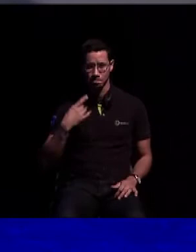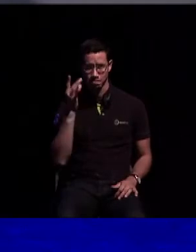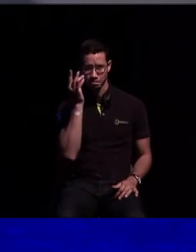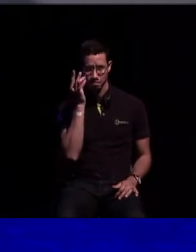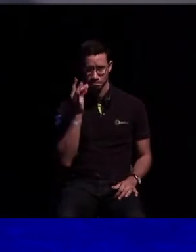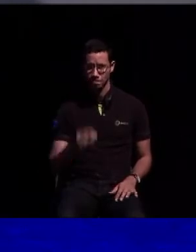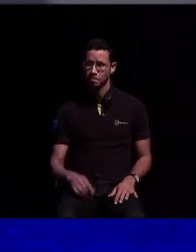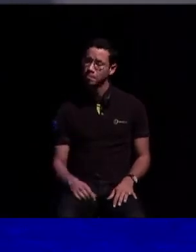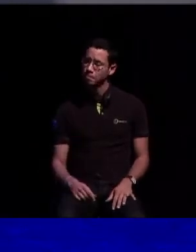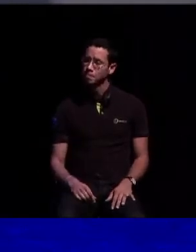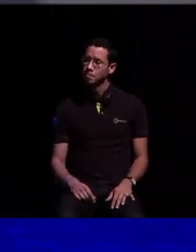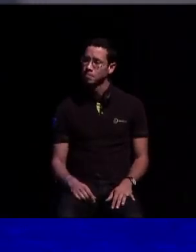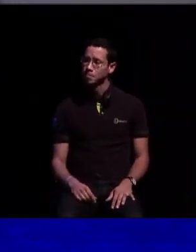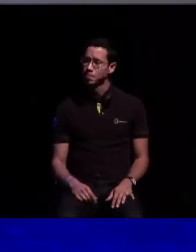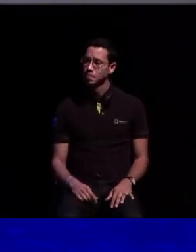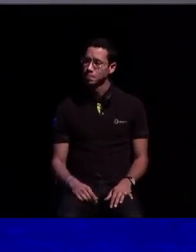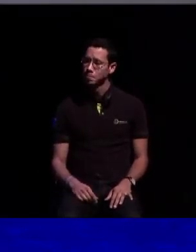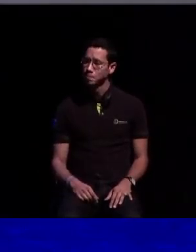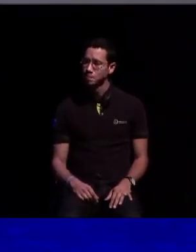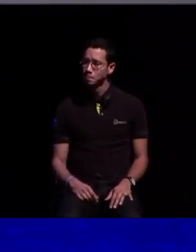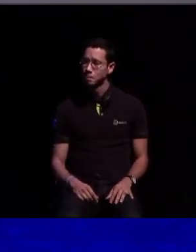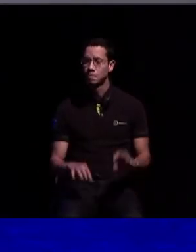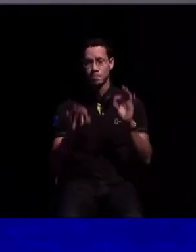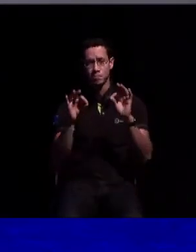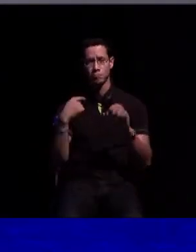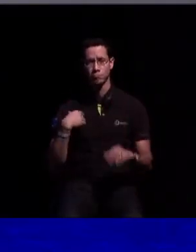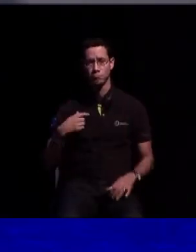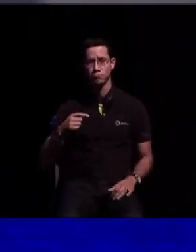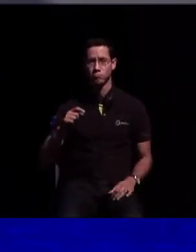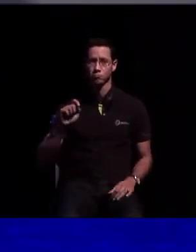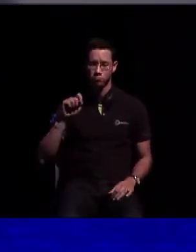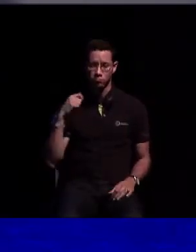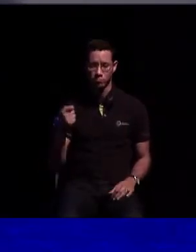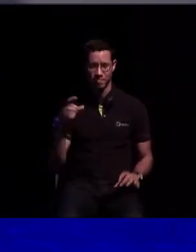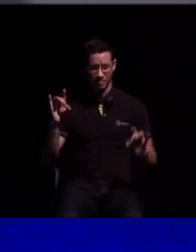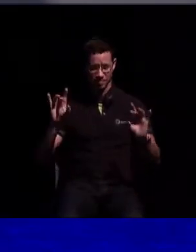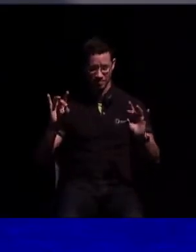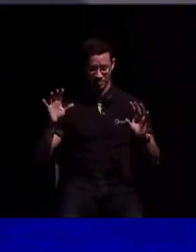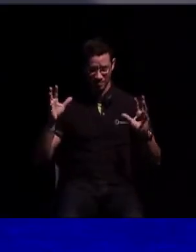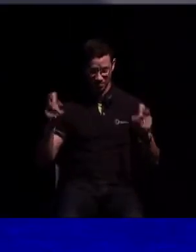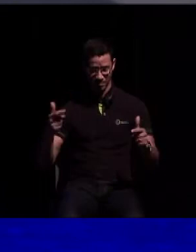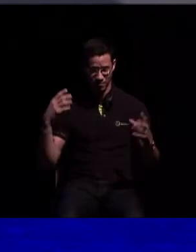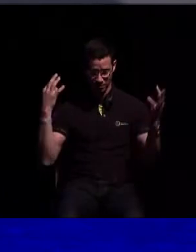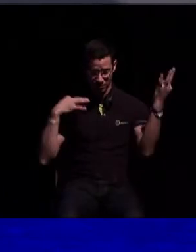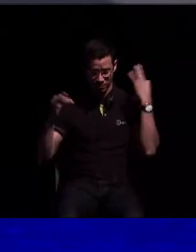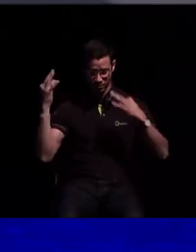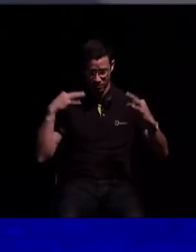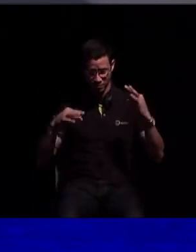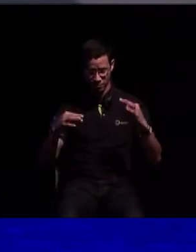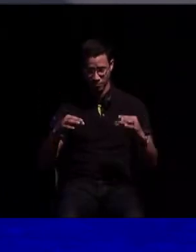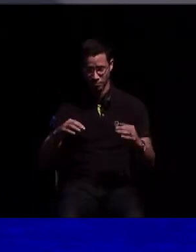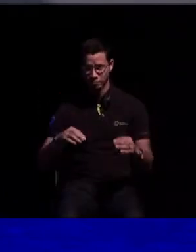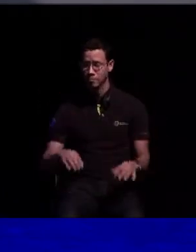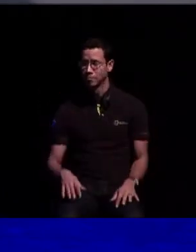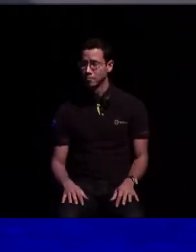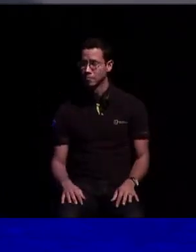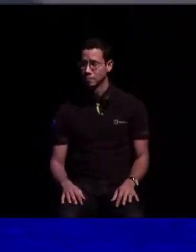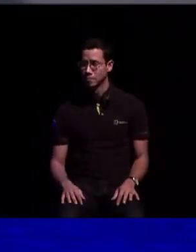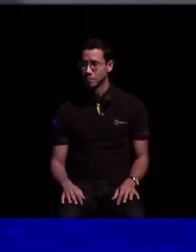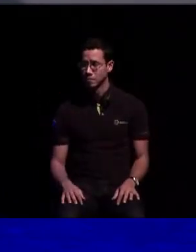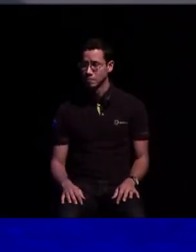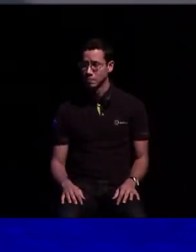Obviamente, eu não sou um especialista de turismo, E eu fui, quer dizer,